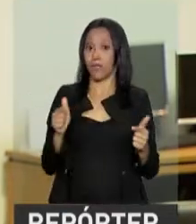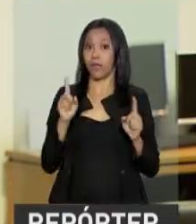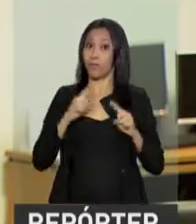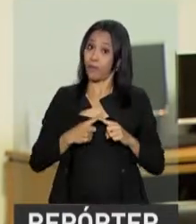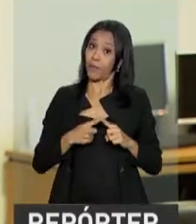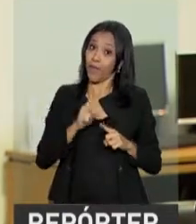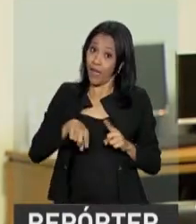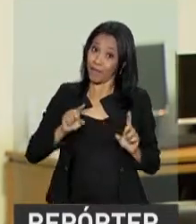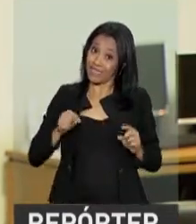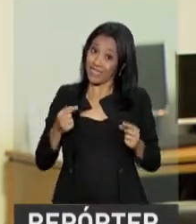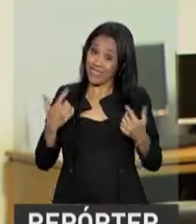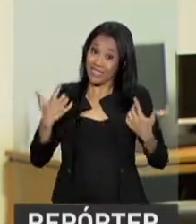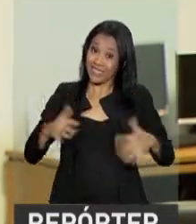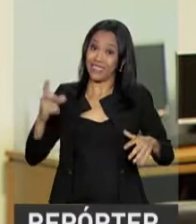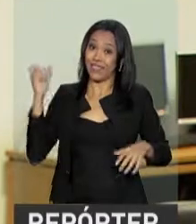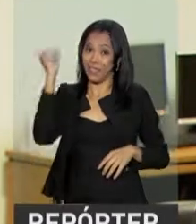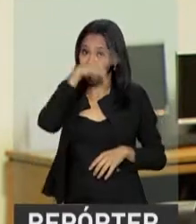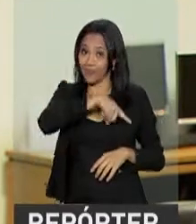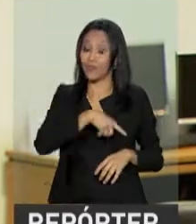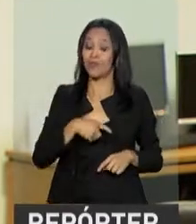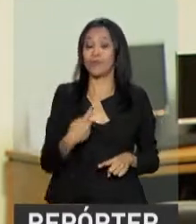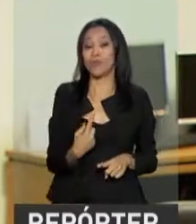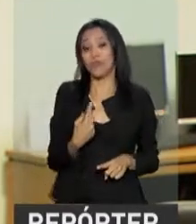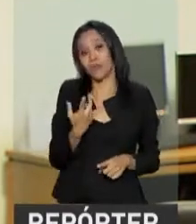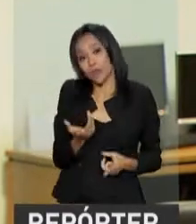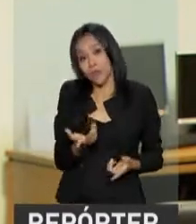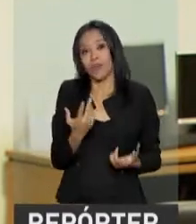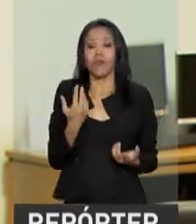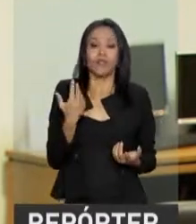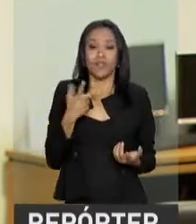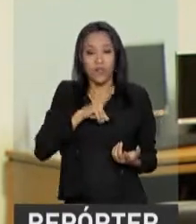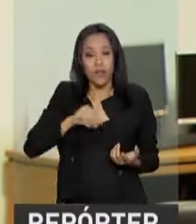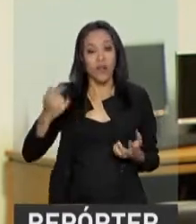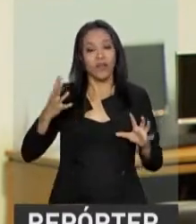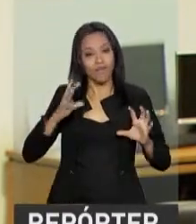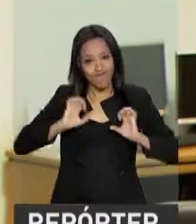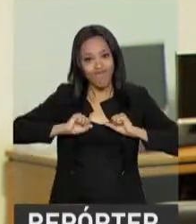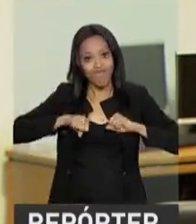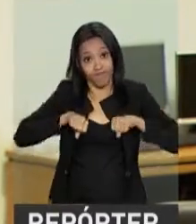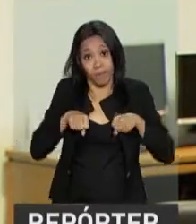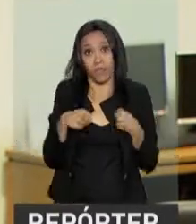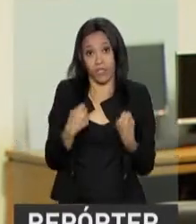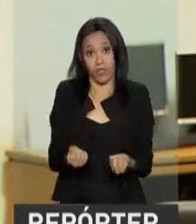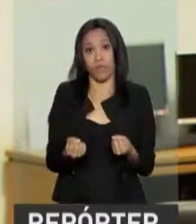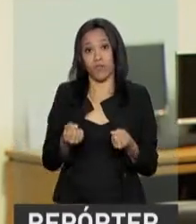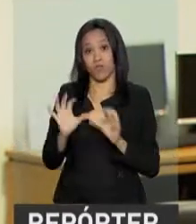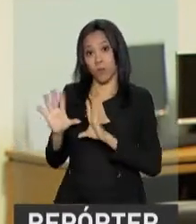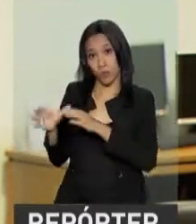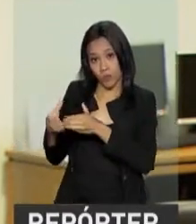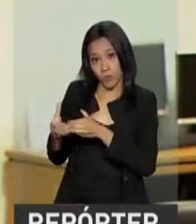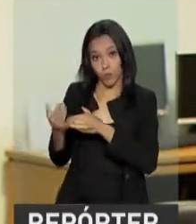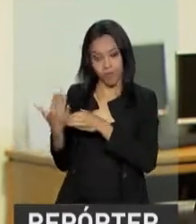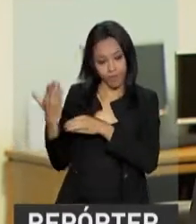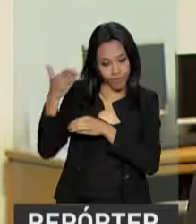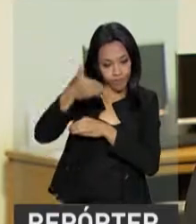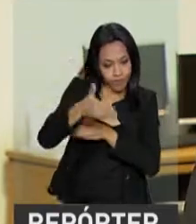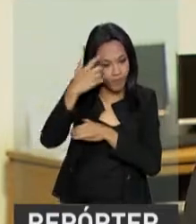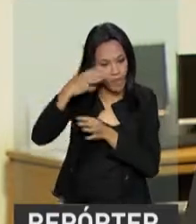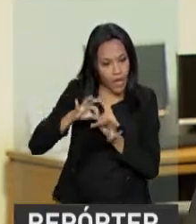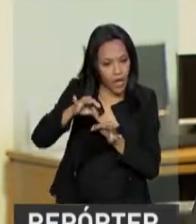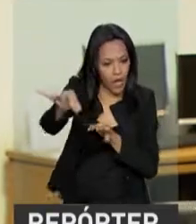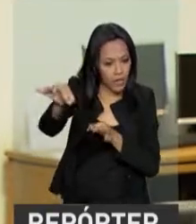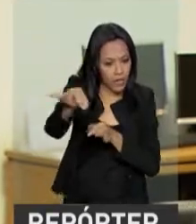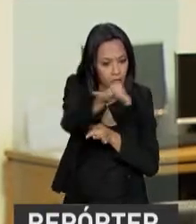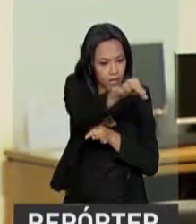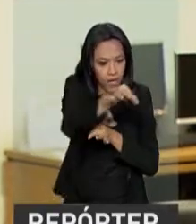naquele estado naquela cidade que nós também envidaremos todo o esforço colocaremos toda a equipe de regularização fundiária para que a gente consiga